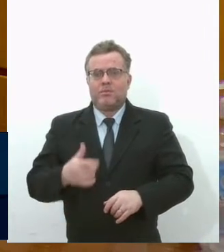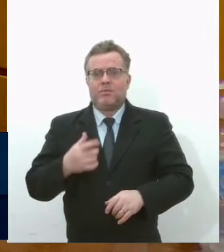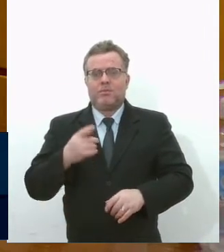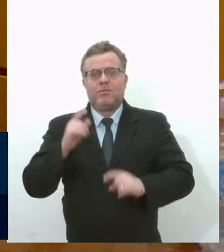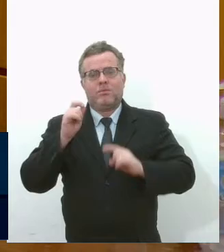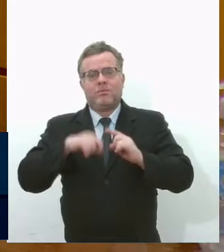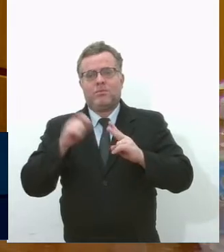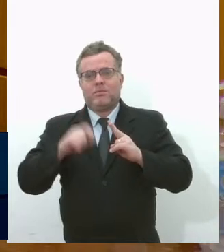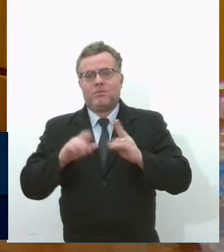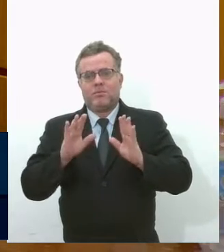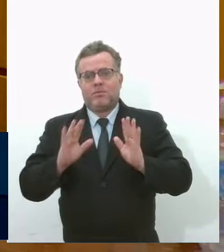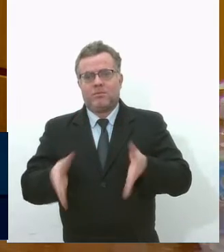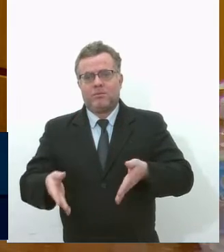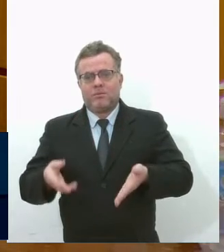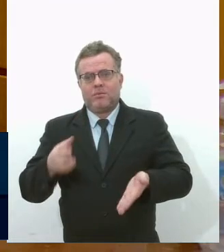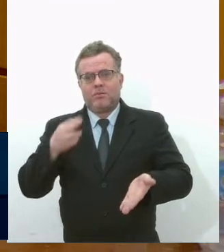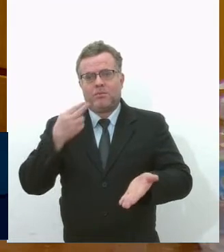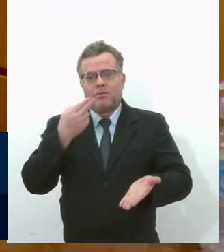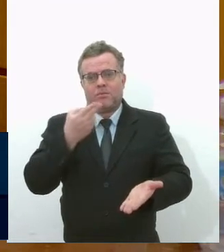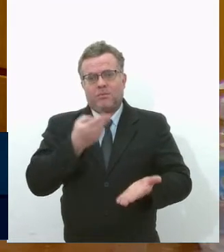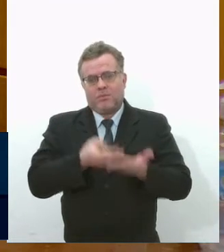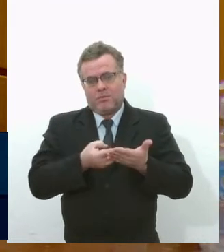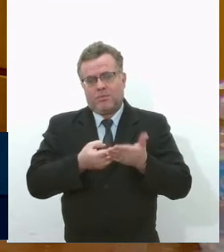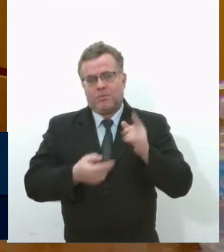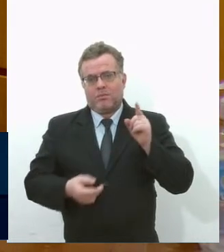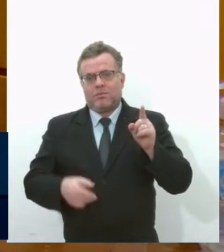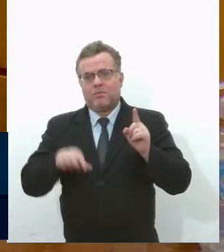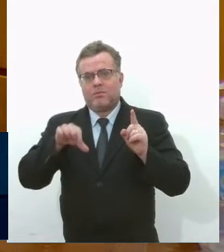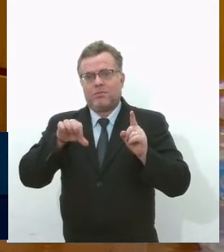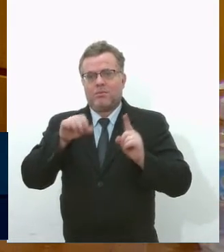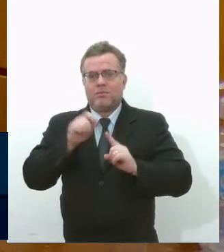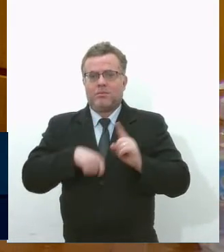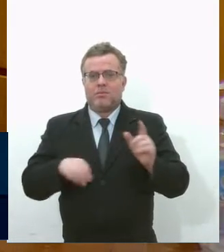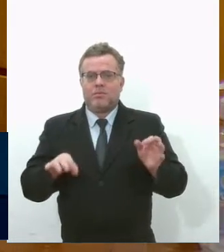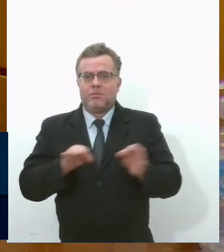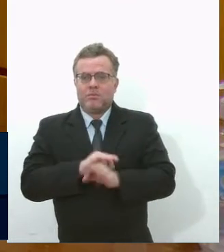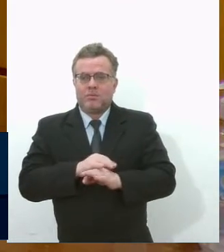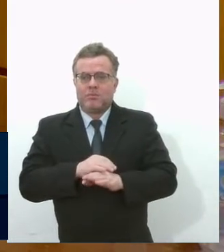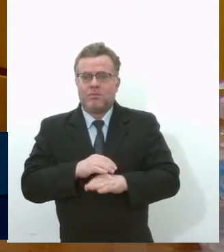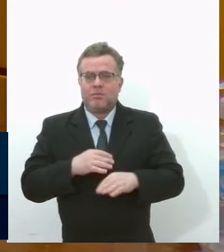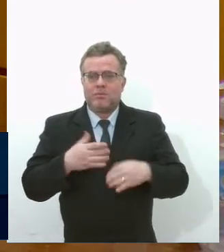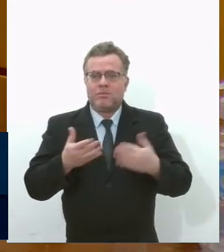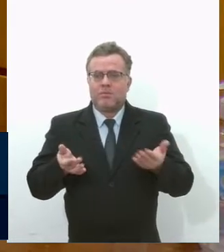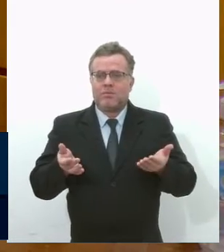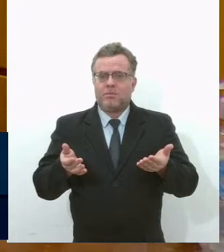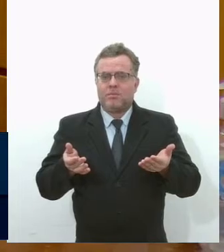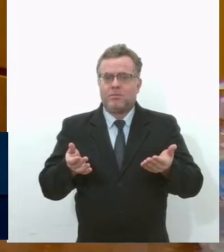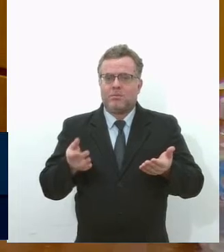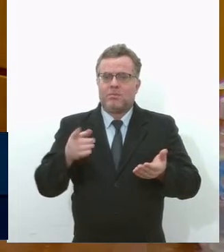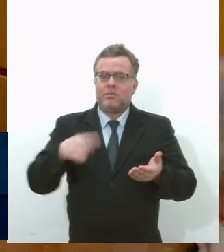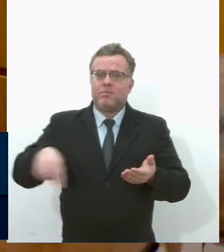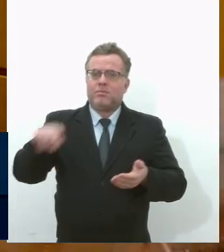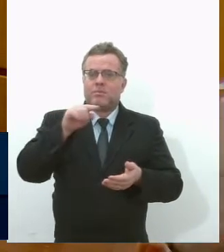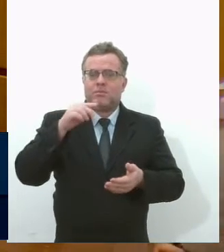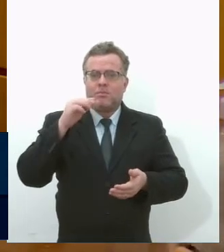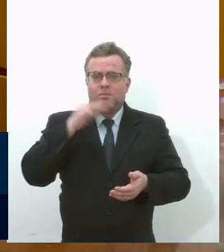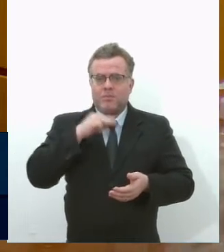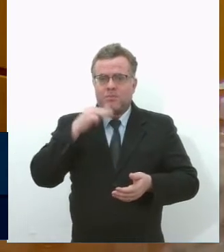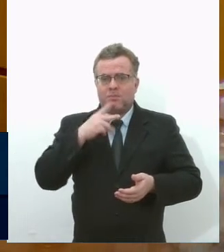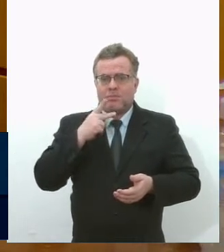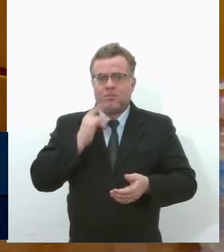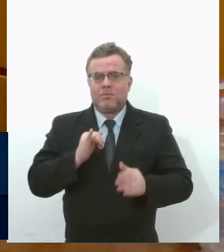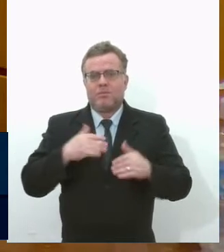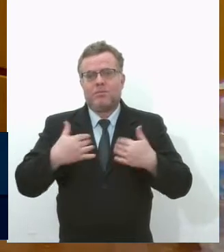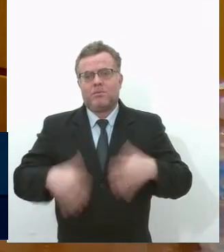está internada no hospital, ela já está com 9 meses. Vejam, vocês são mães, pais. Imagine o que é